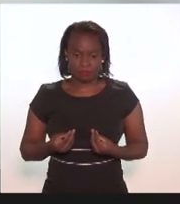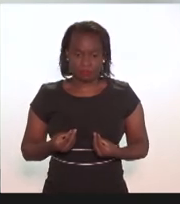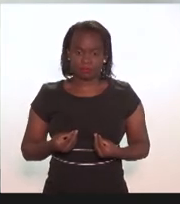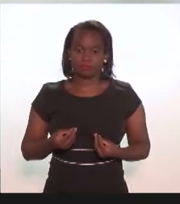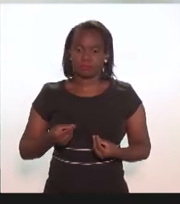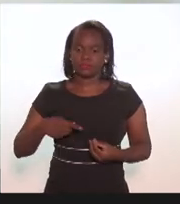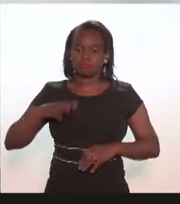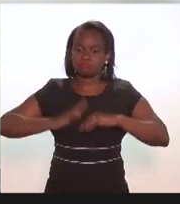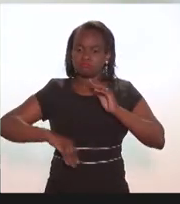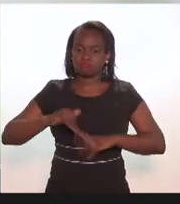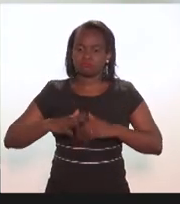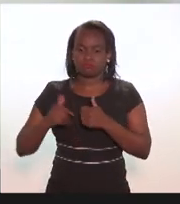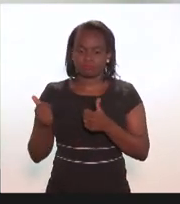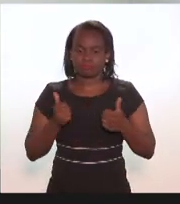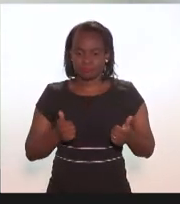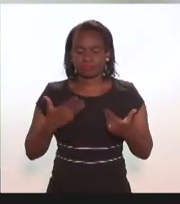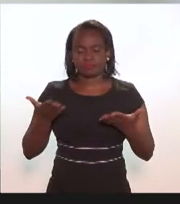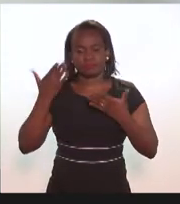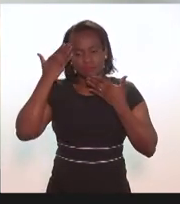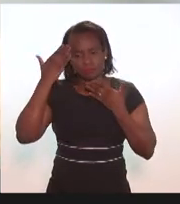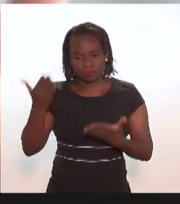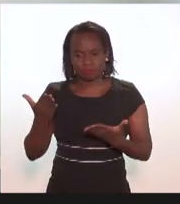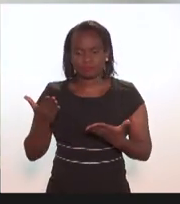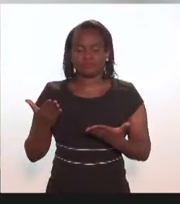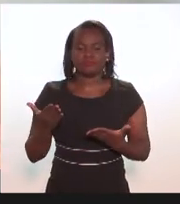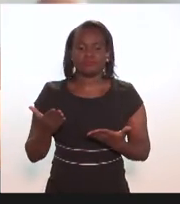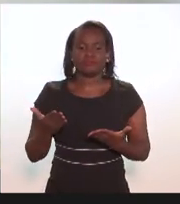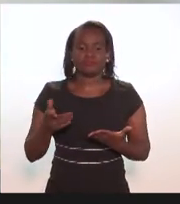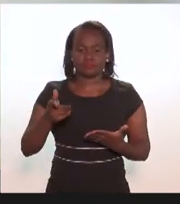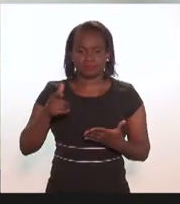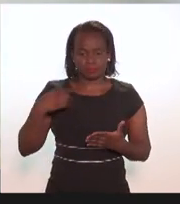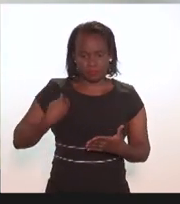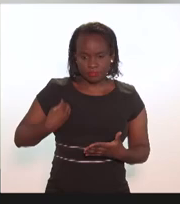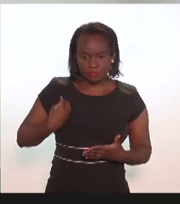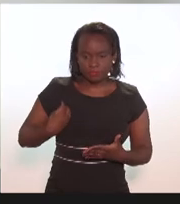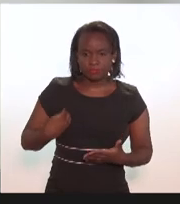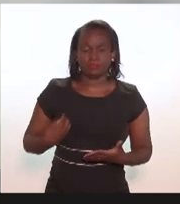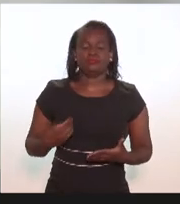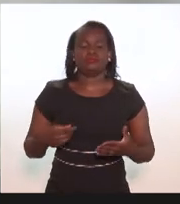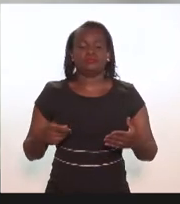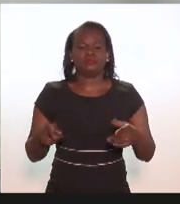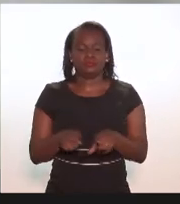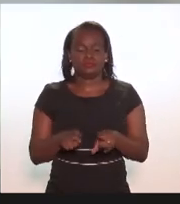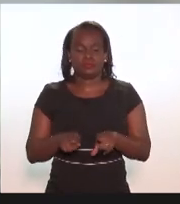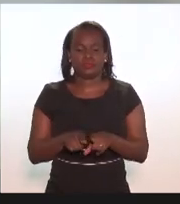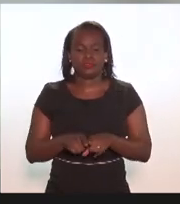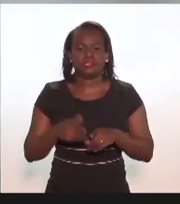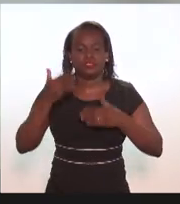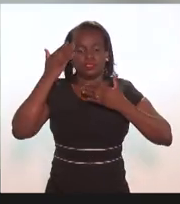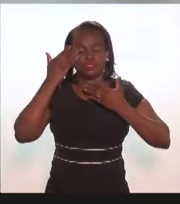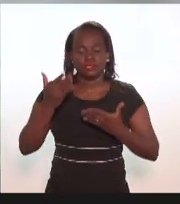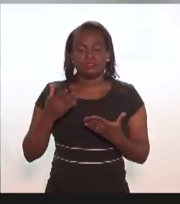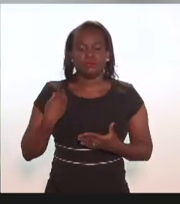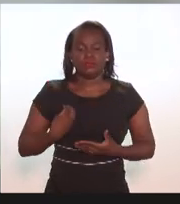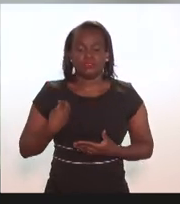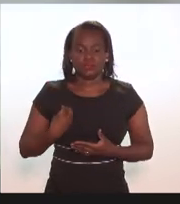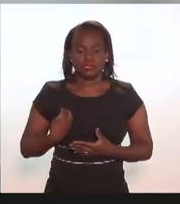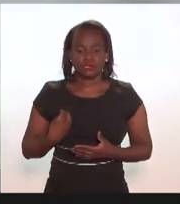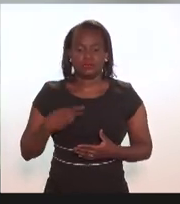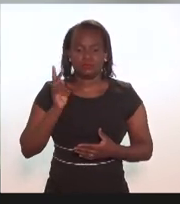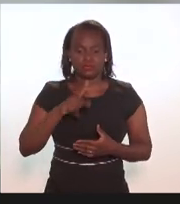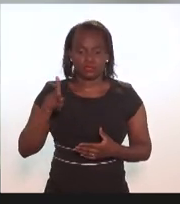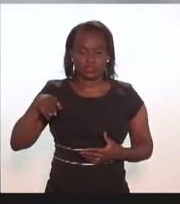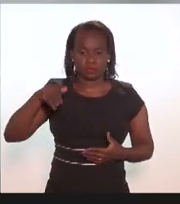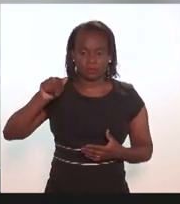com muita competência. Então, queria agradecer a sua presença, queria agradecer a presença do